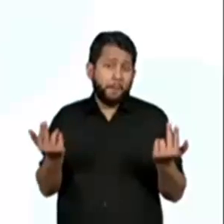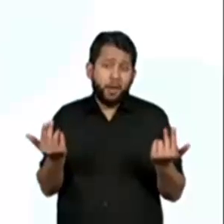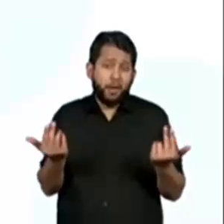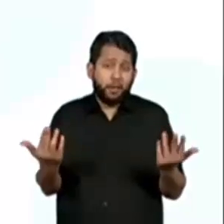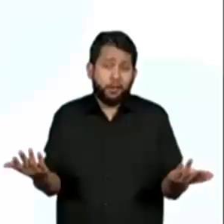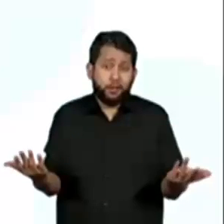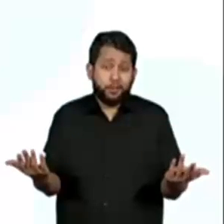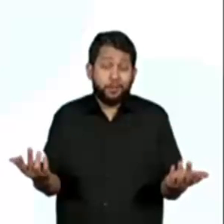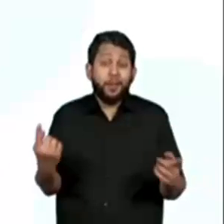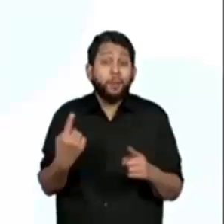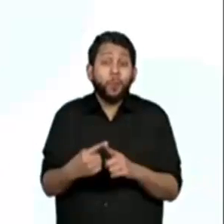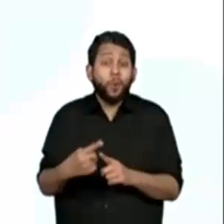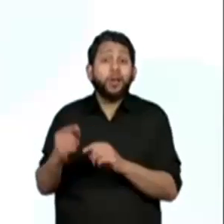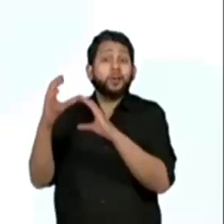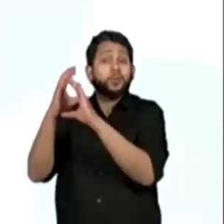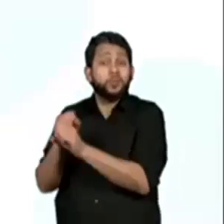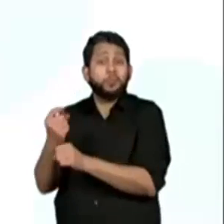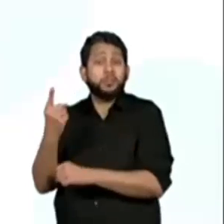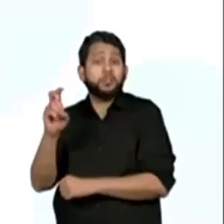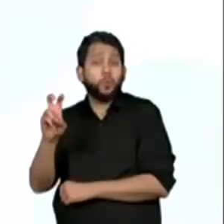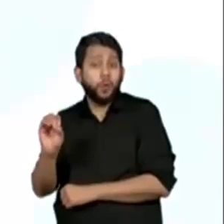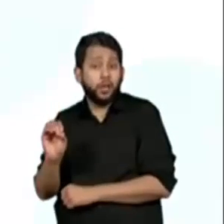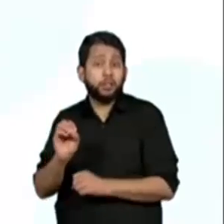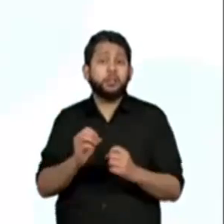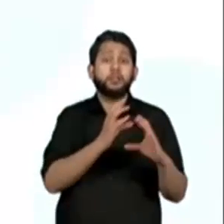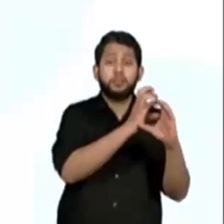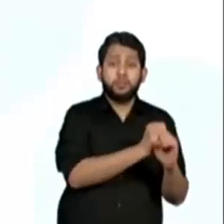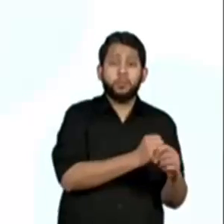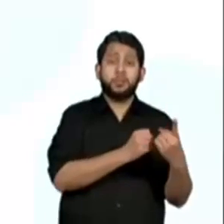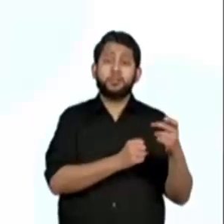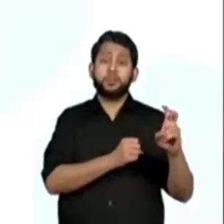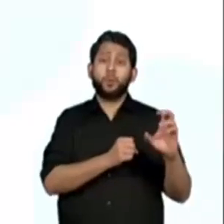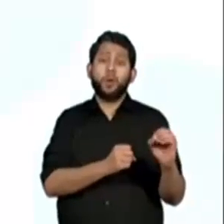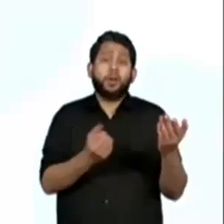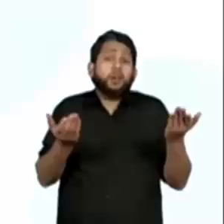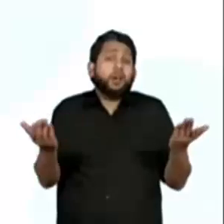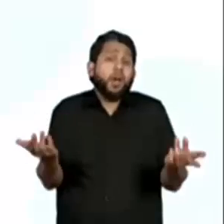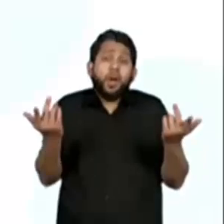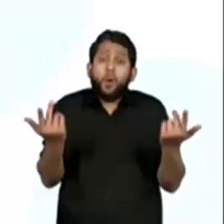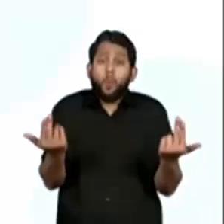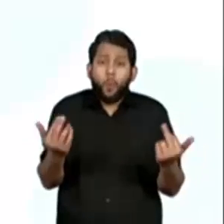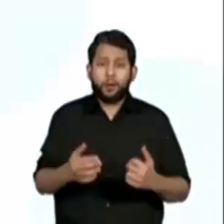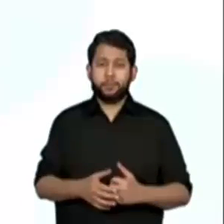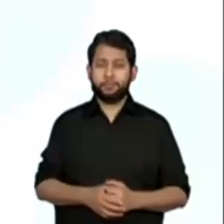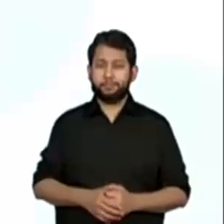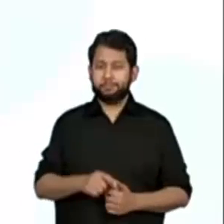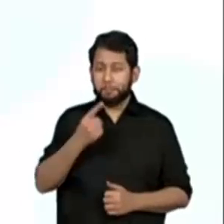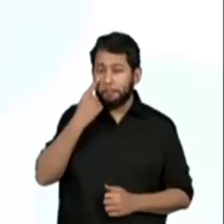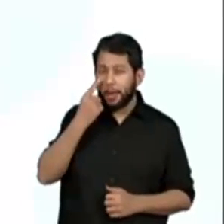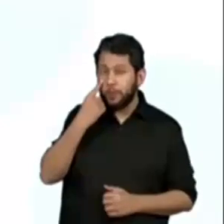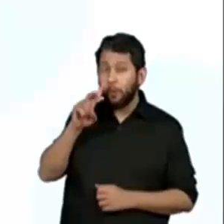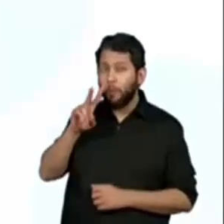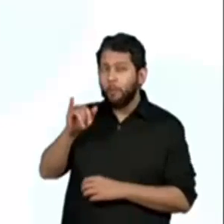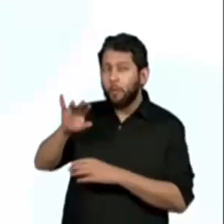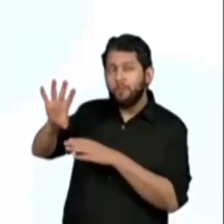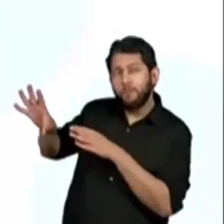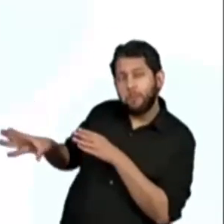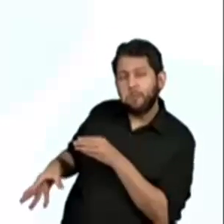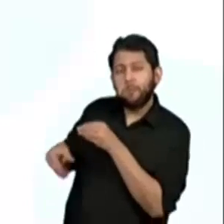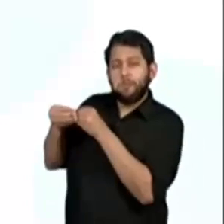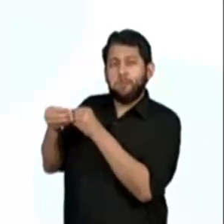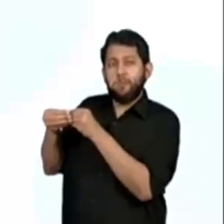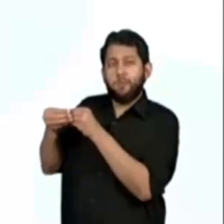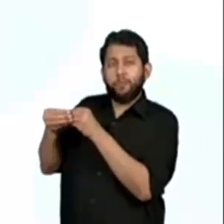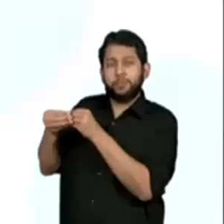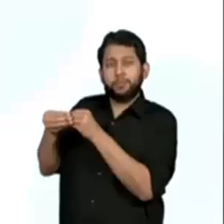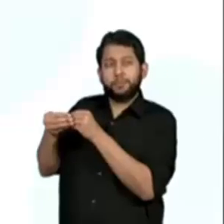o resultado dessas duas equações é 150, certo? Mas agora, e se eu acrescentar